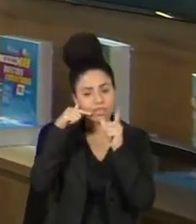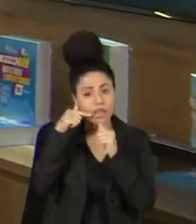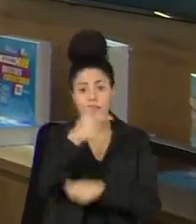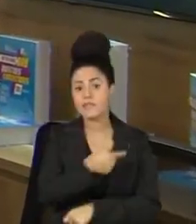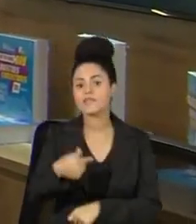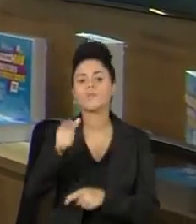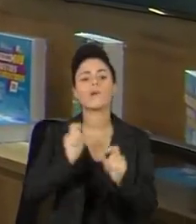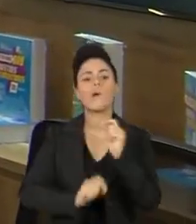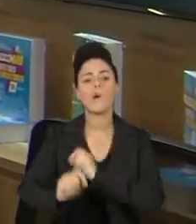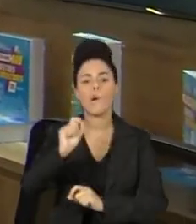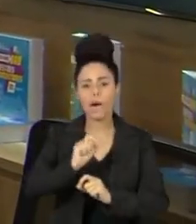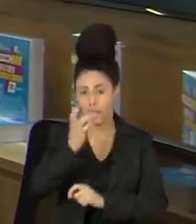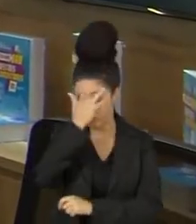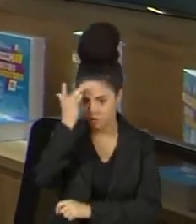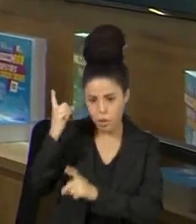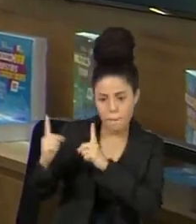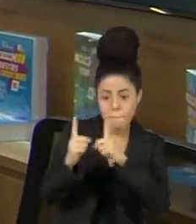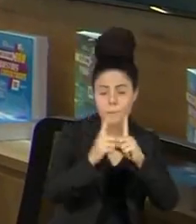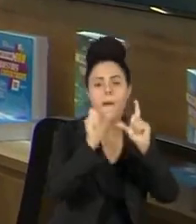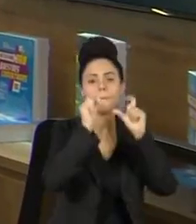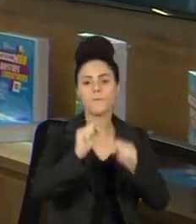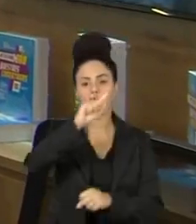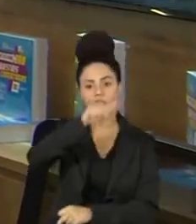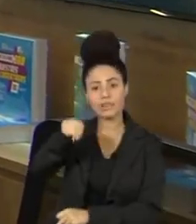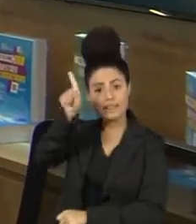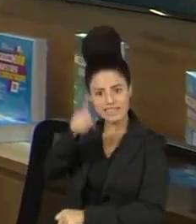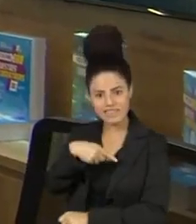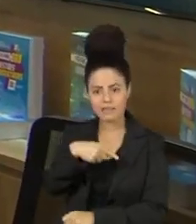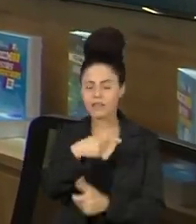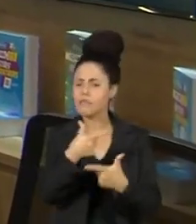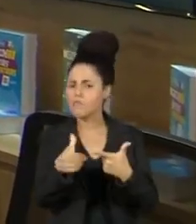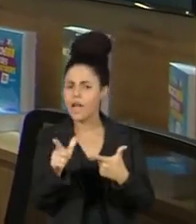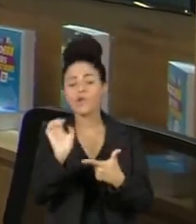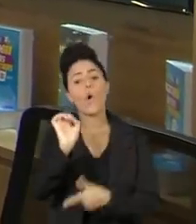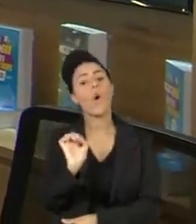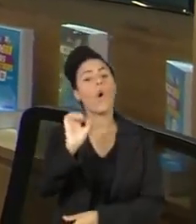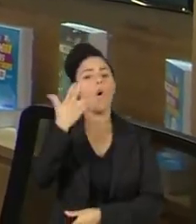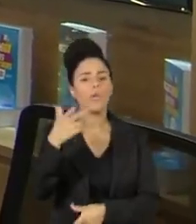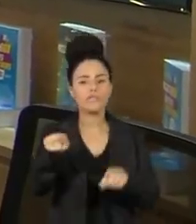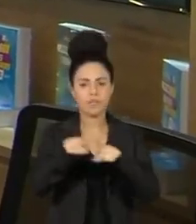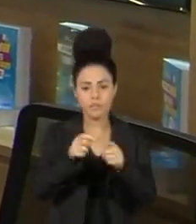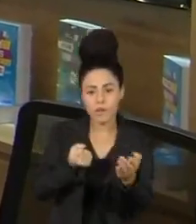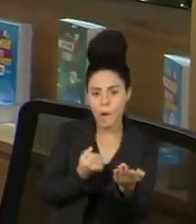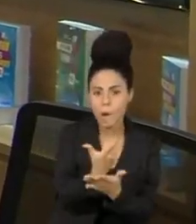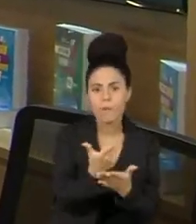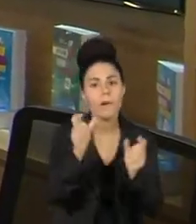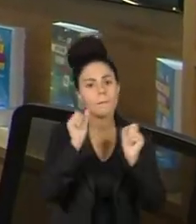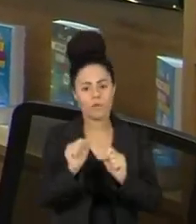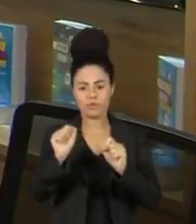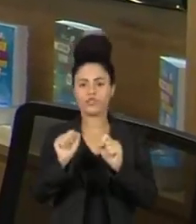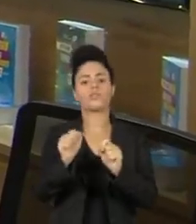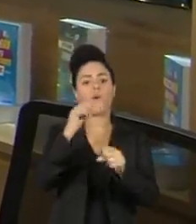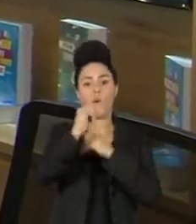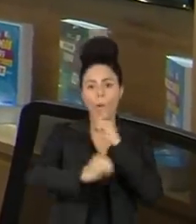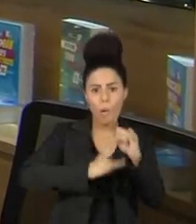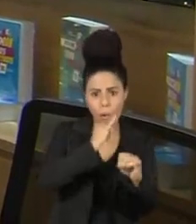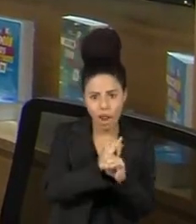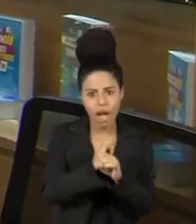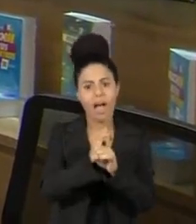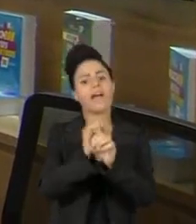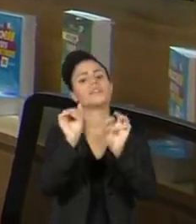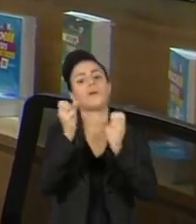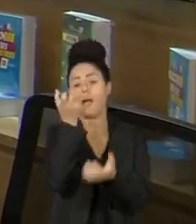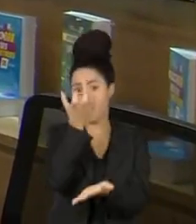semana, consumidores poderão cancelar serviços ou compras através de canais online, como o WhatsApp